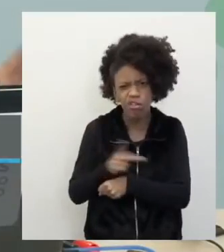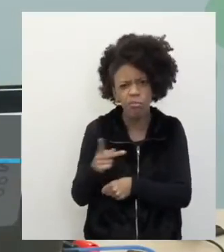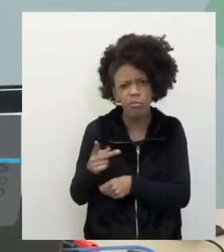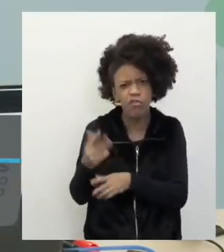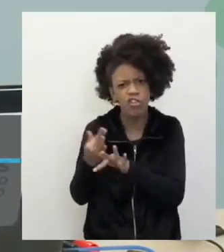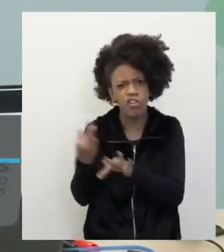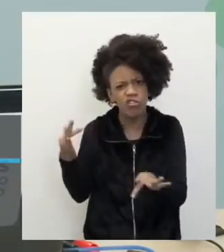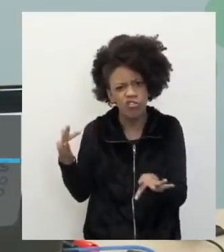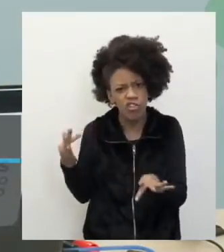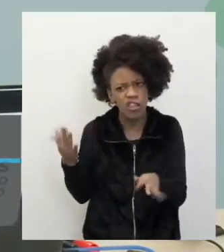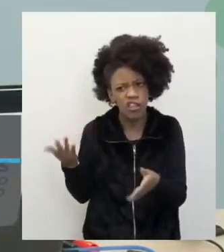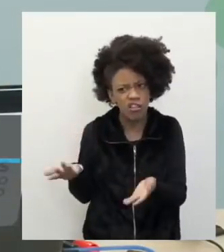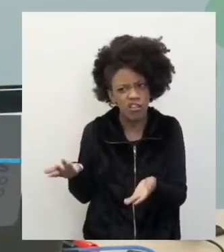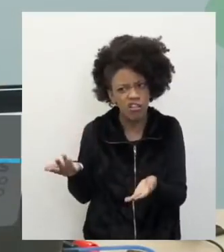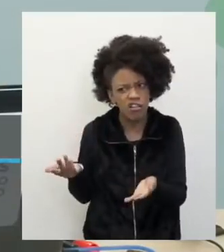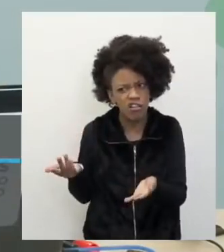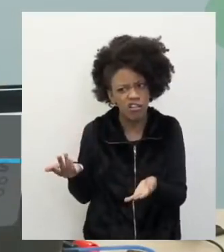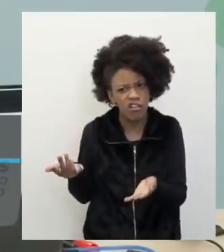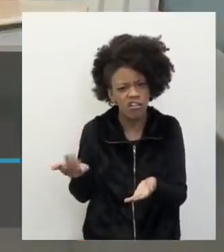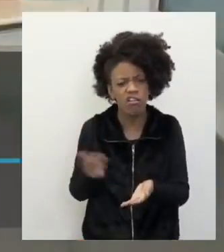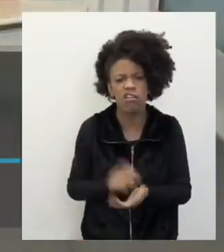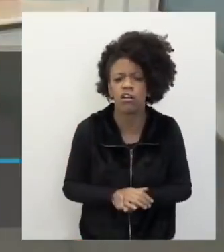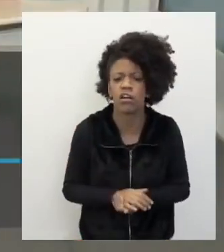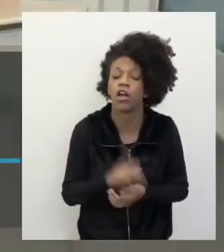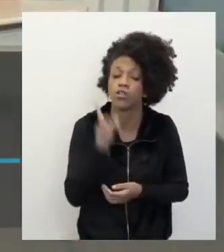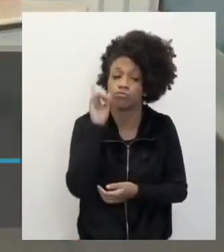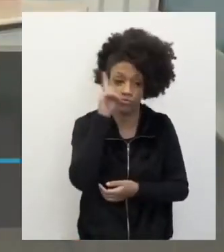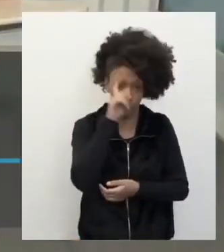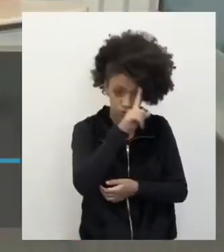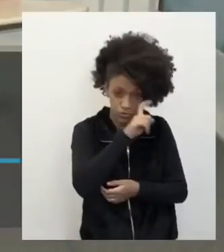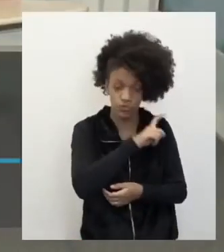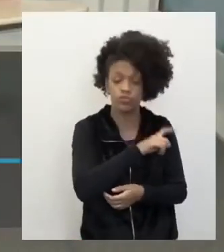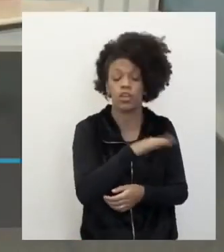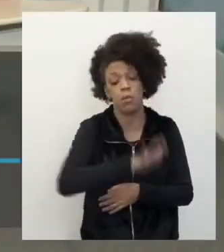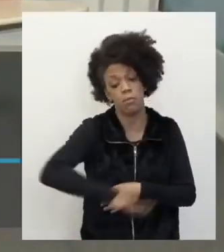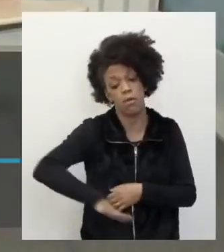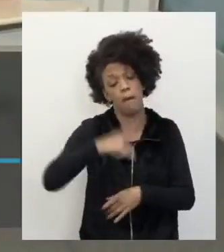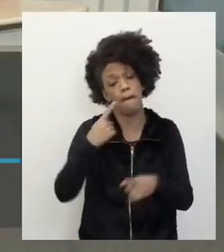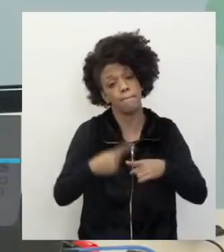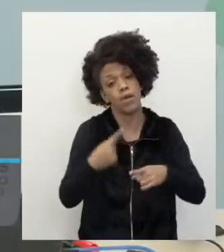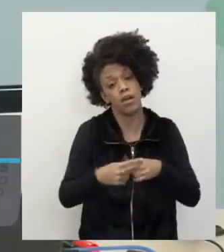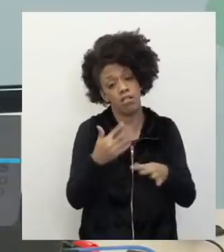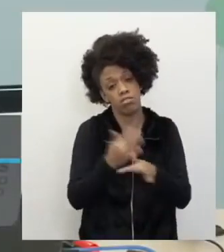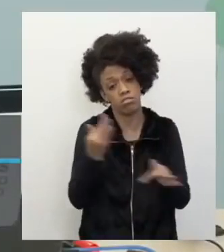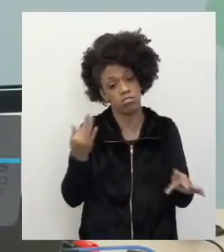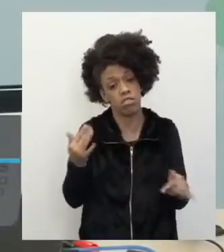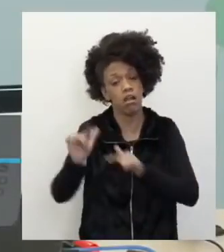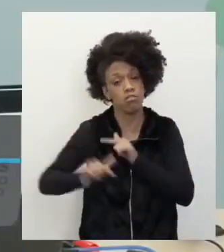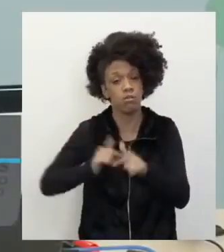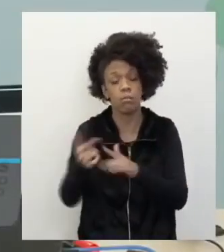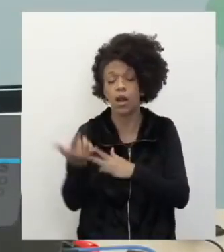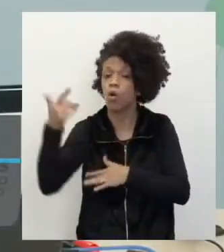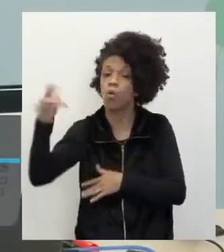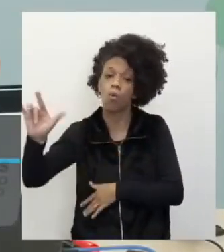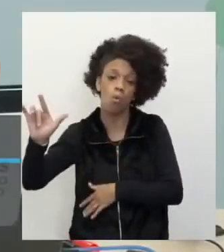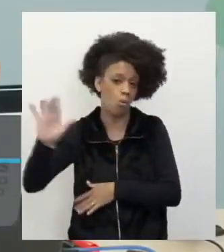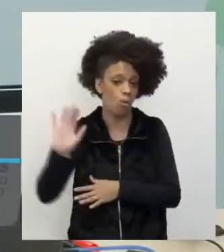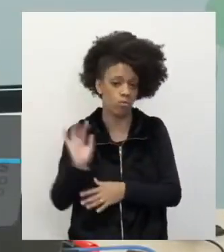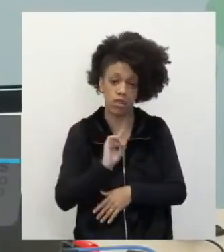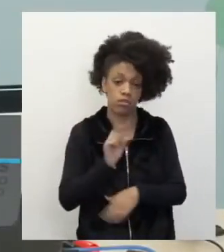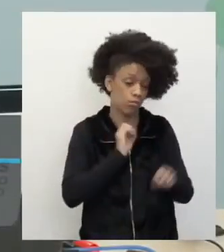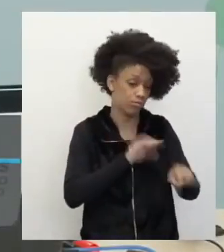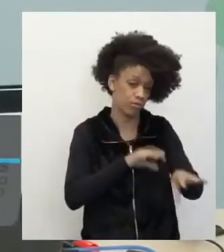Como é difícil ter professor de física, não é, professor Mauro? É uma área complicada. É uma área, porque quem faz física quer trabalhar com outros setores e não dentro da